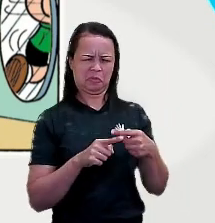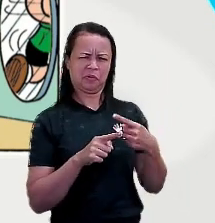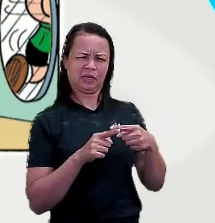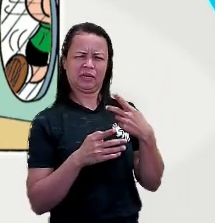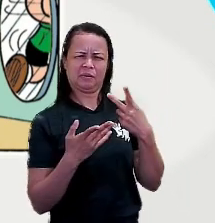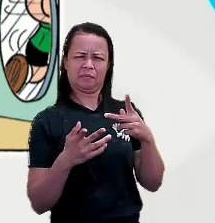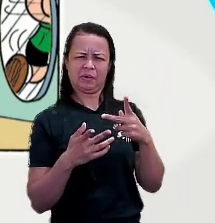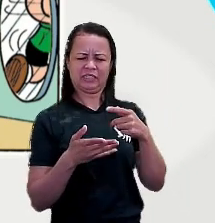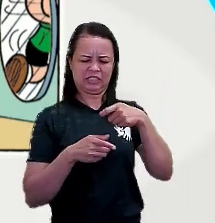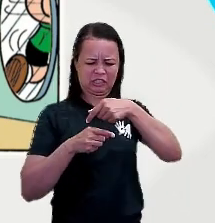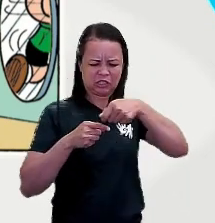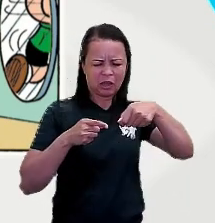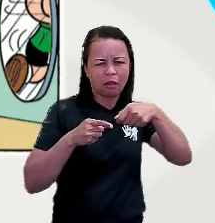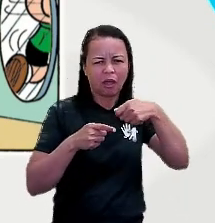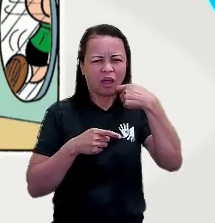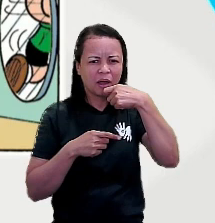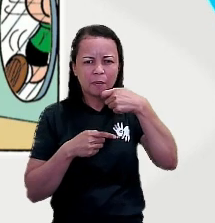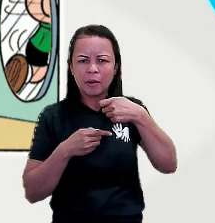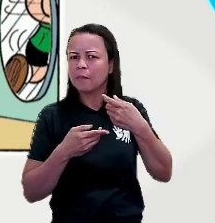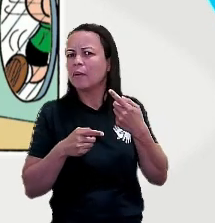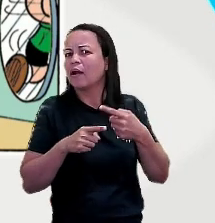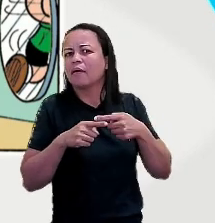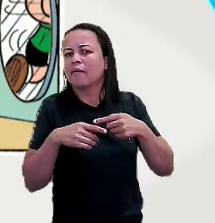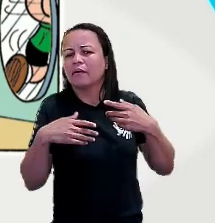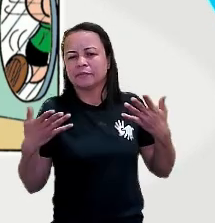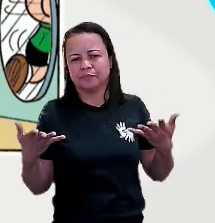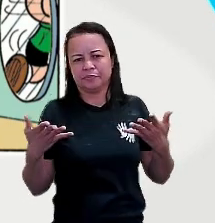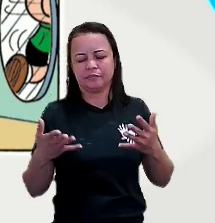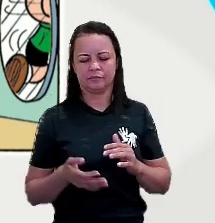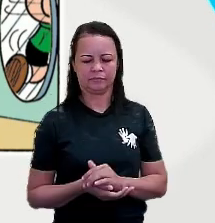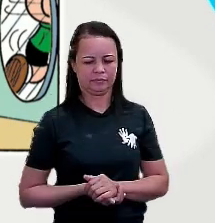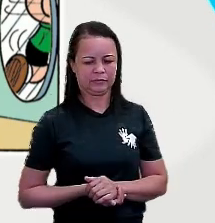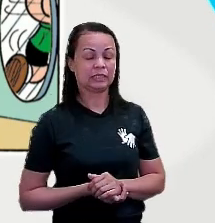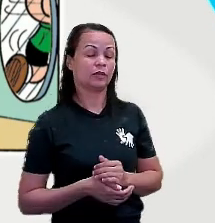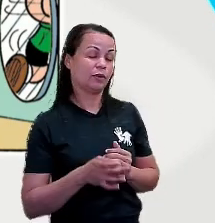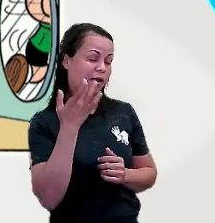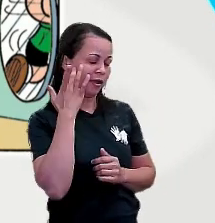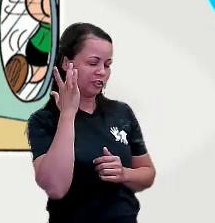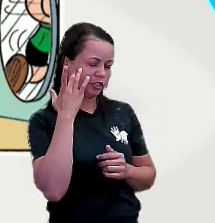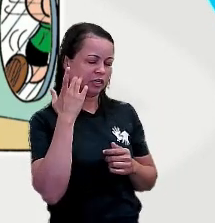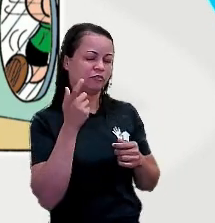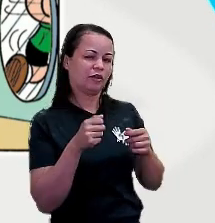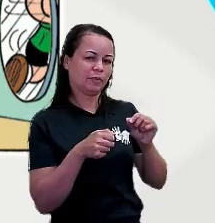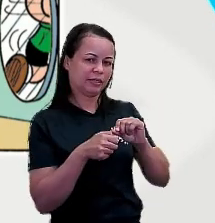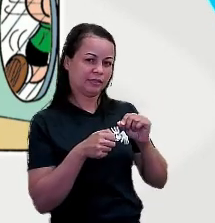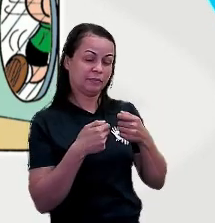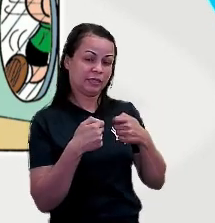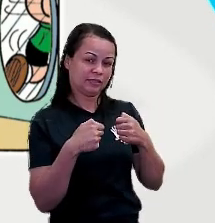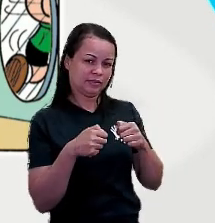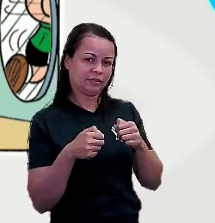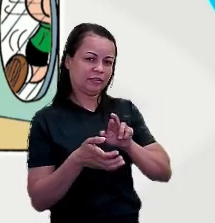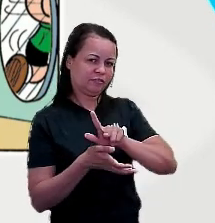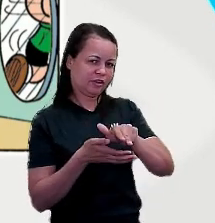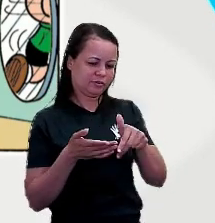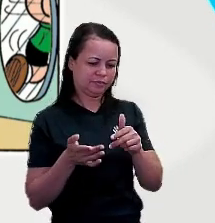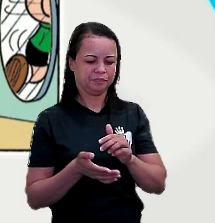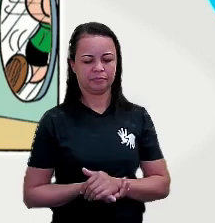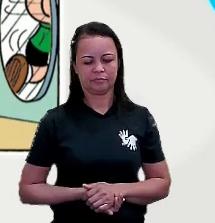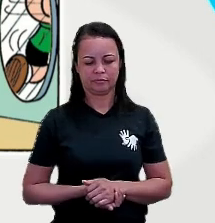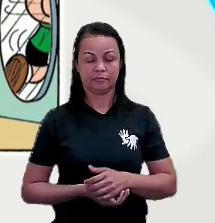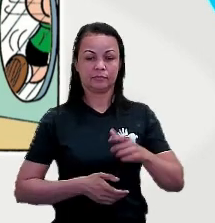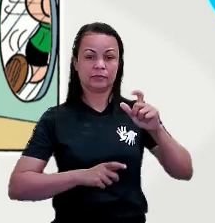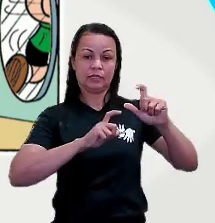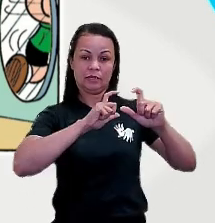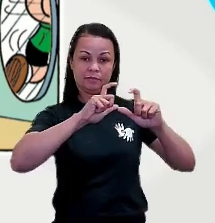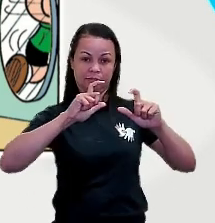tanta pasta de dente, né? Aí ela acha que vai precisar de muitas. A segunda tirinha diz assim, ó: